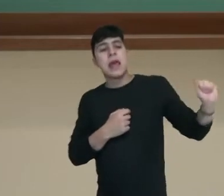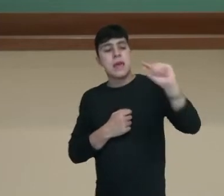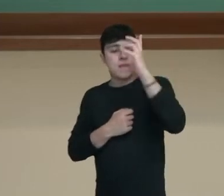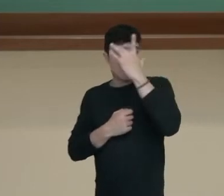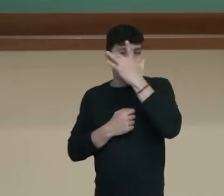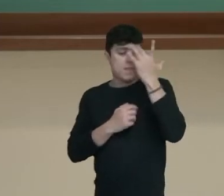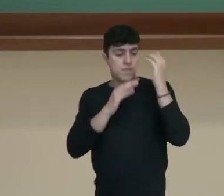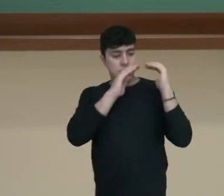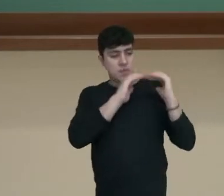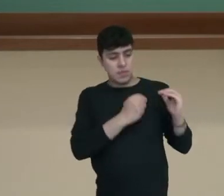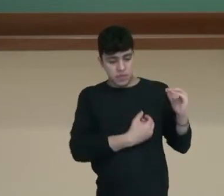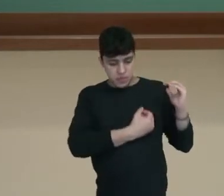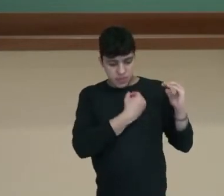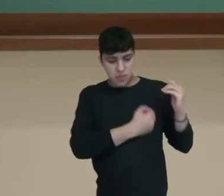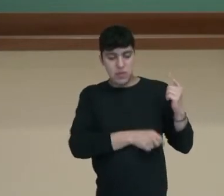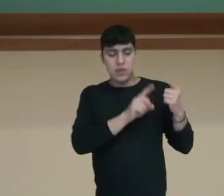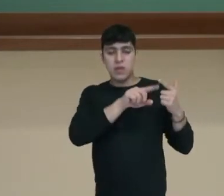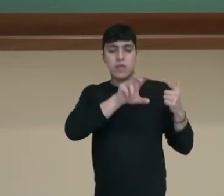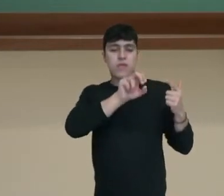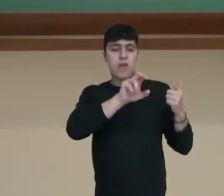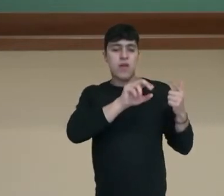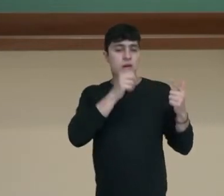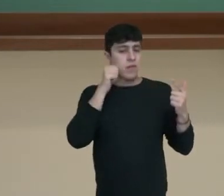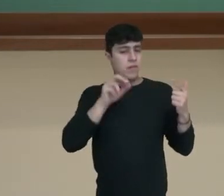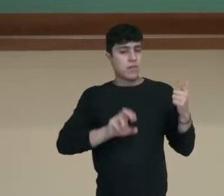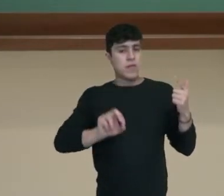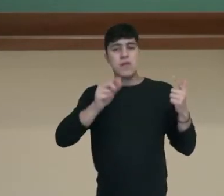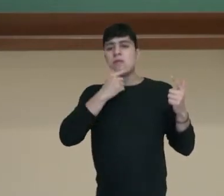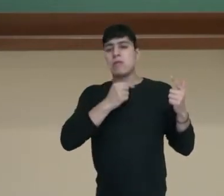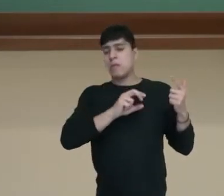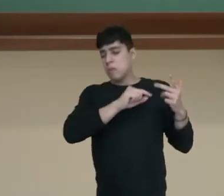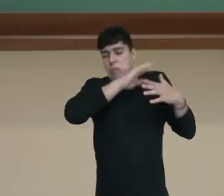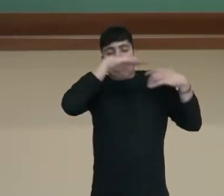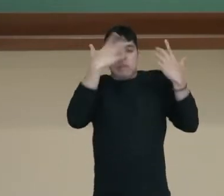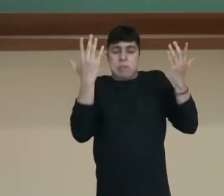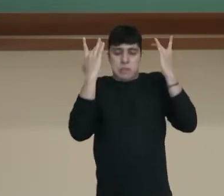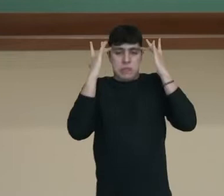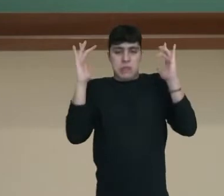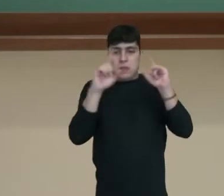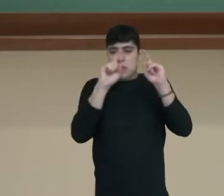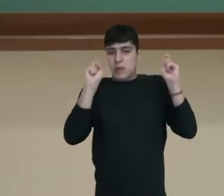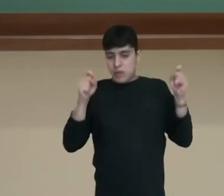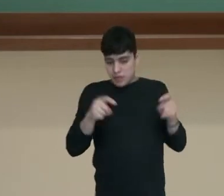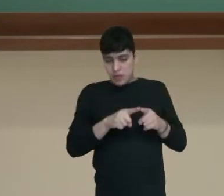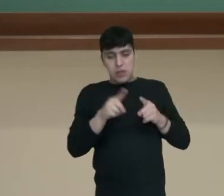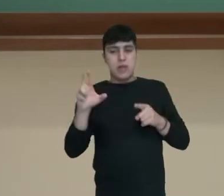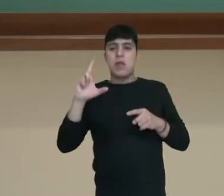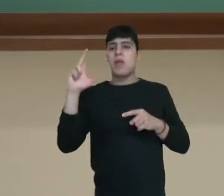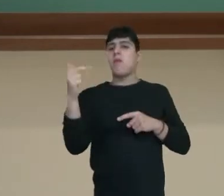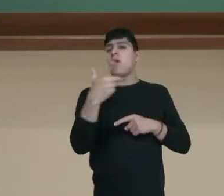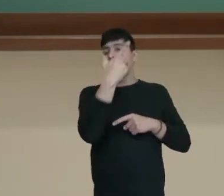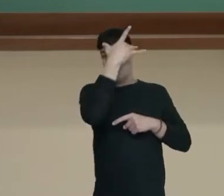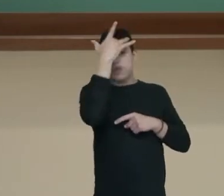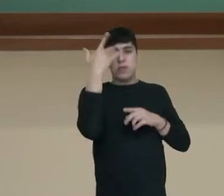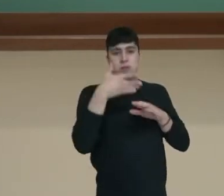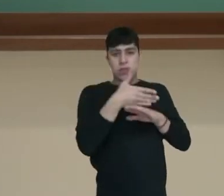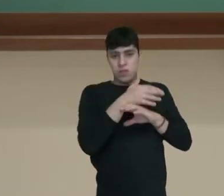essa tem uma pessoa ali, minha avó, meu avô, eles são os donos, né? Então não é de uso comum.